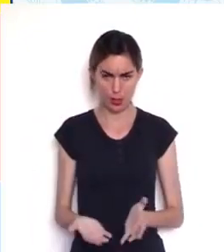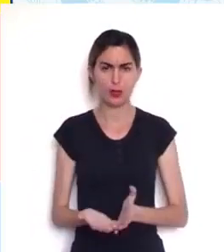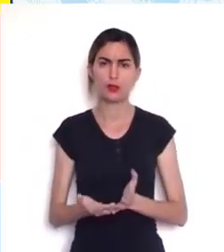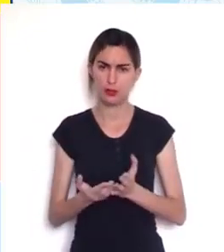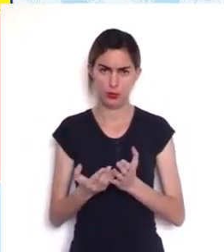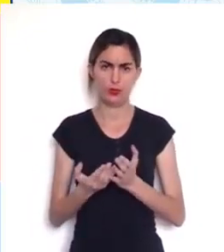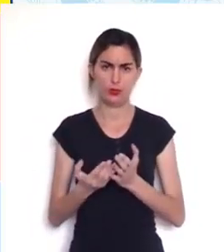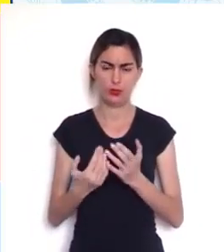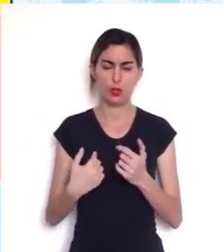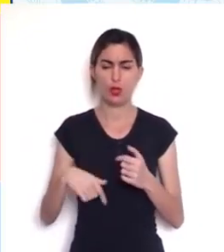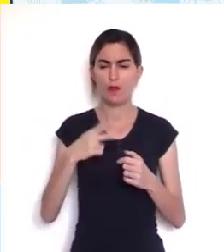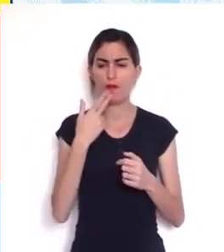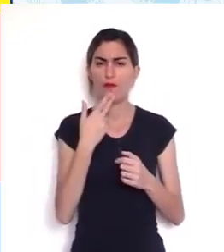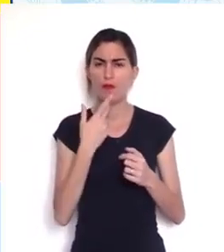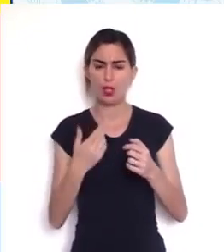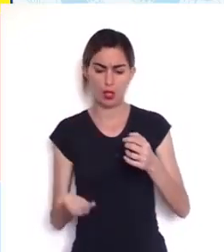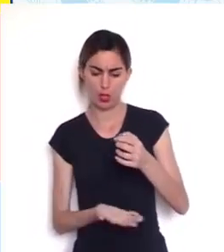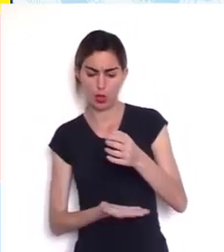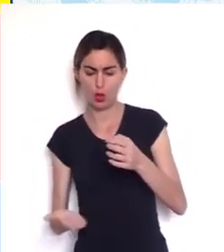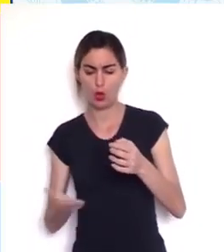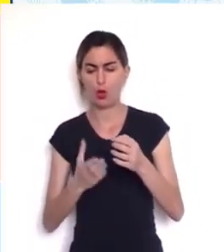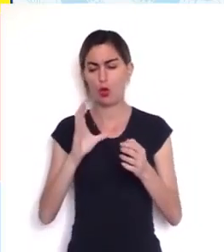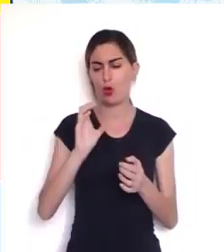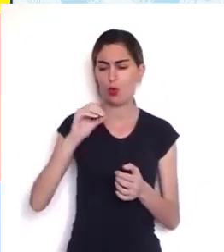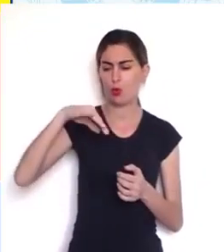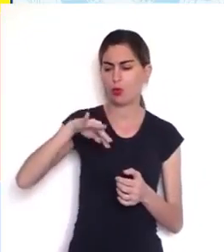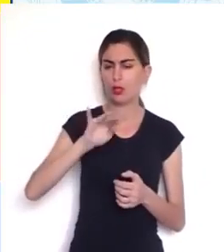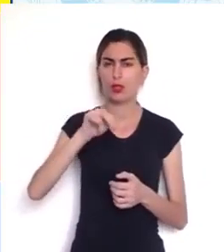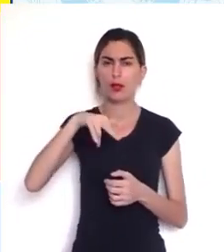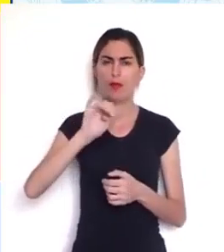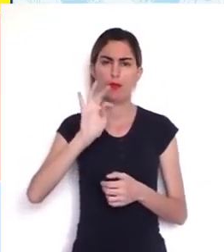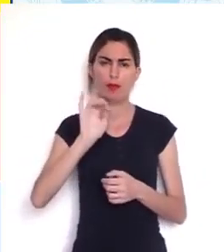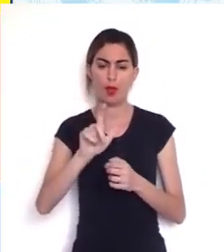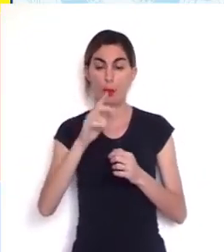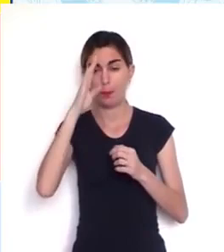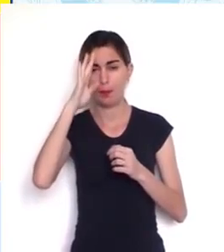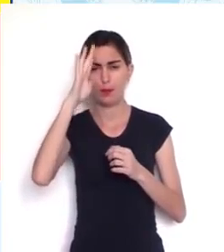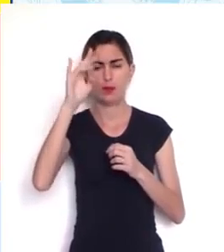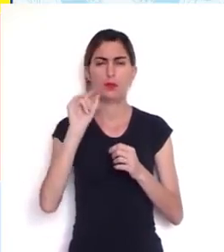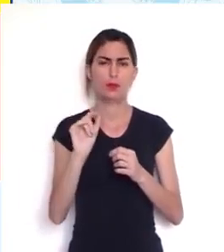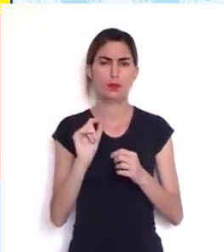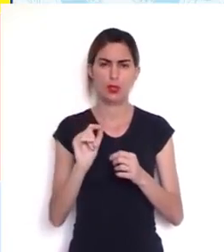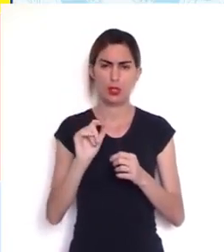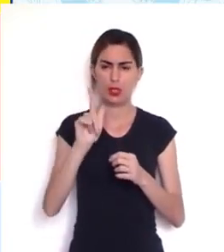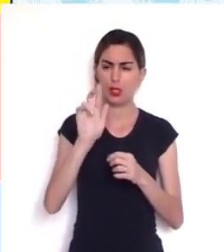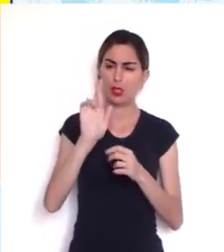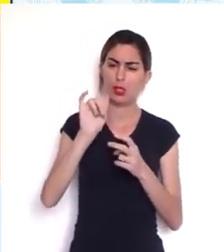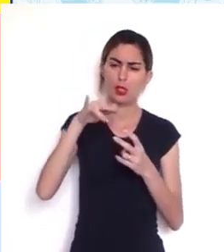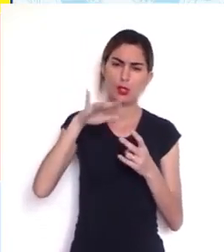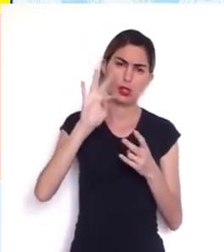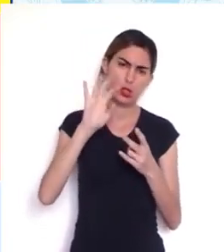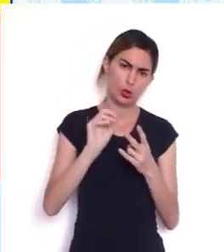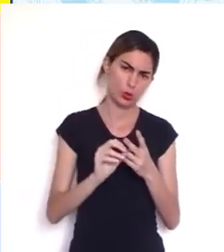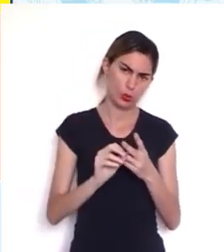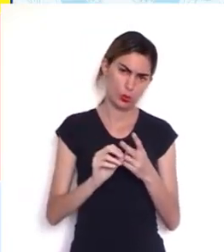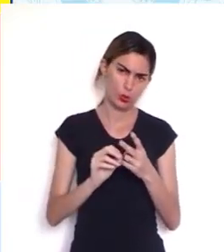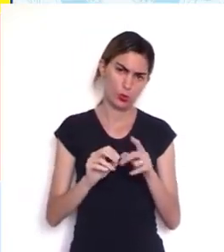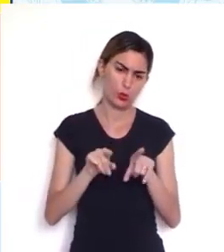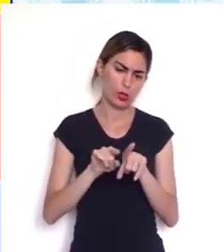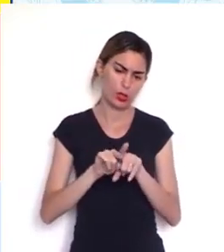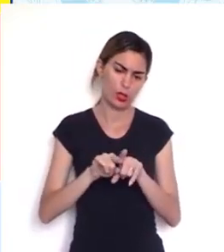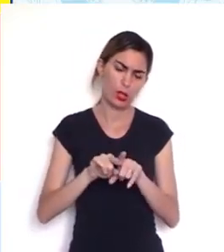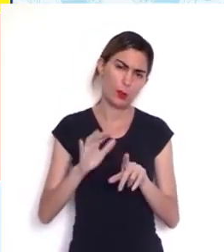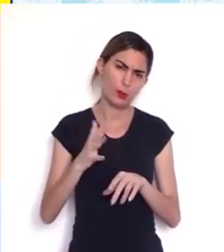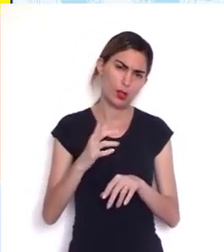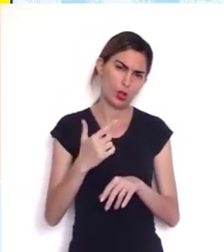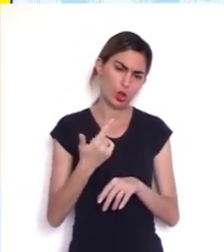da Terra. Quando se fala da continental, ela é formada principalmente por granito, tá?